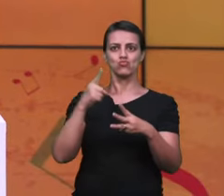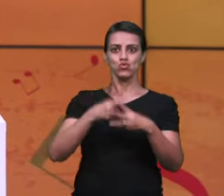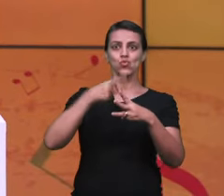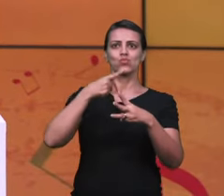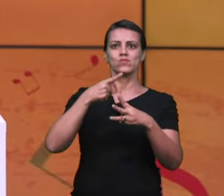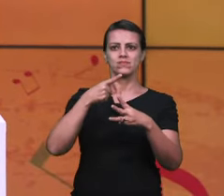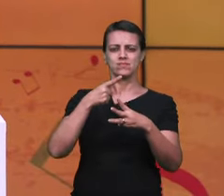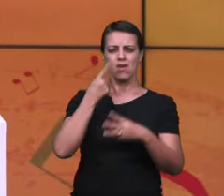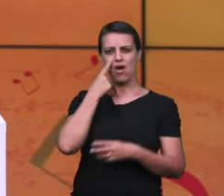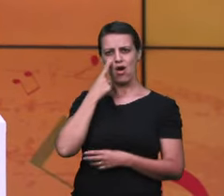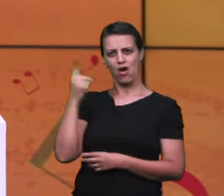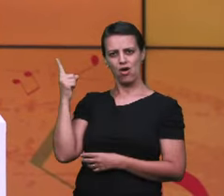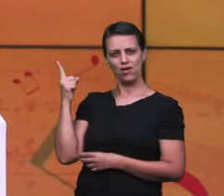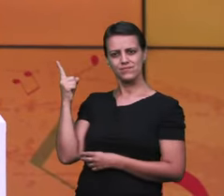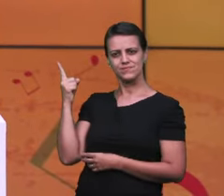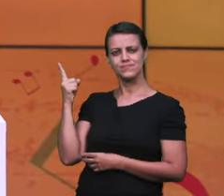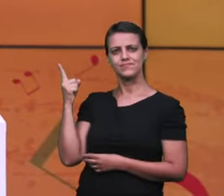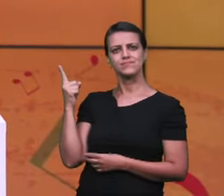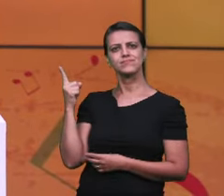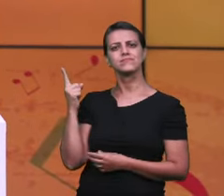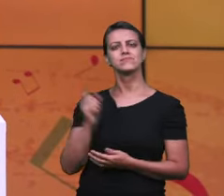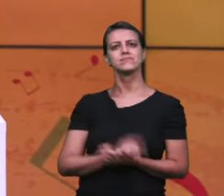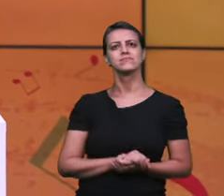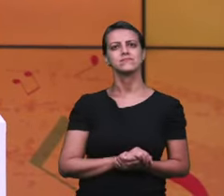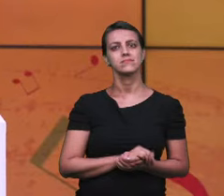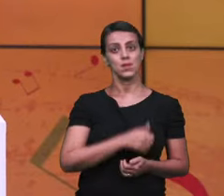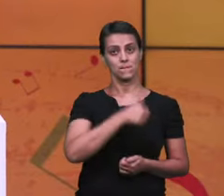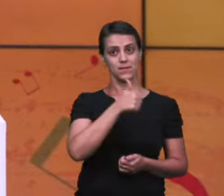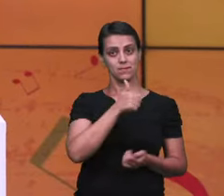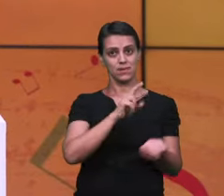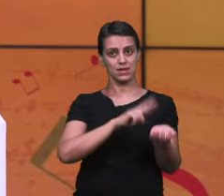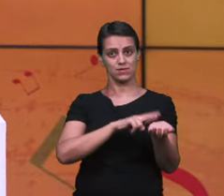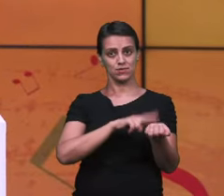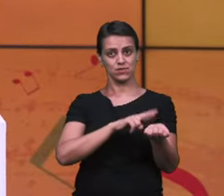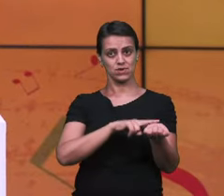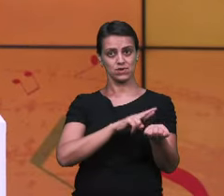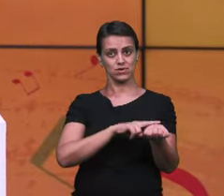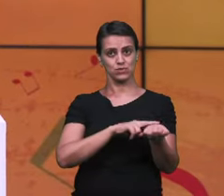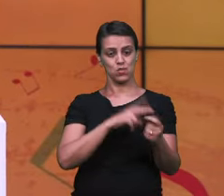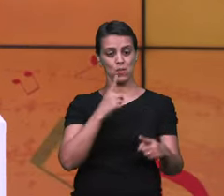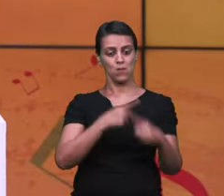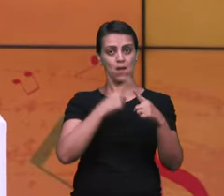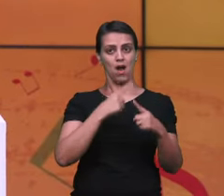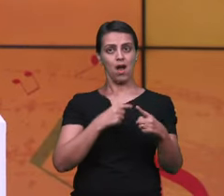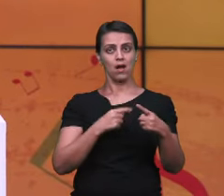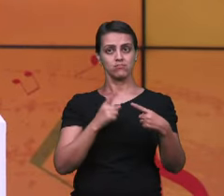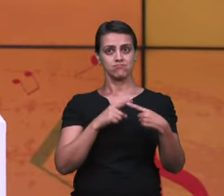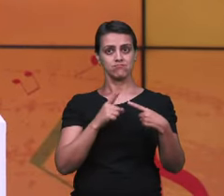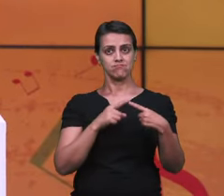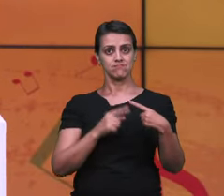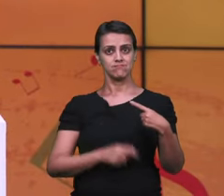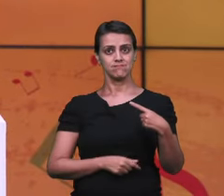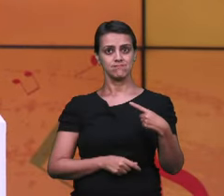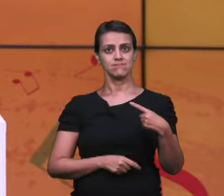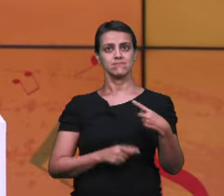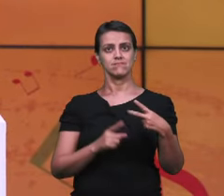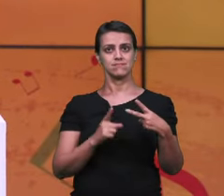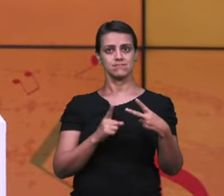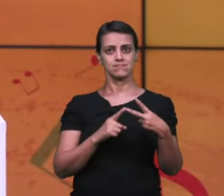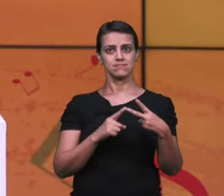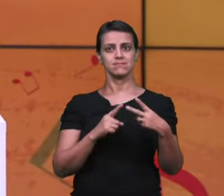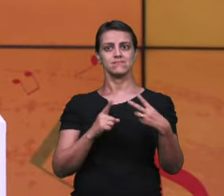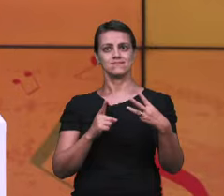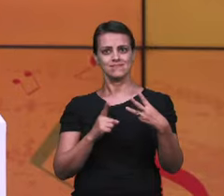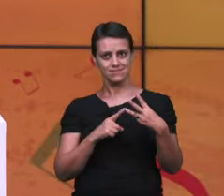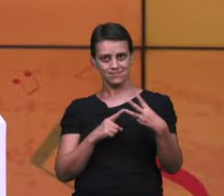ver a tia fazer? O primeiro ritmo. Vamos bater só no primeiro tempo. Um,